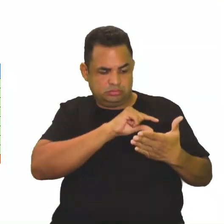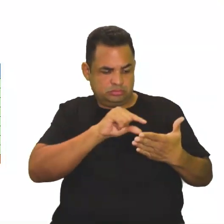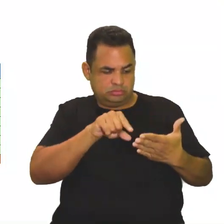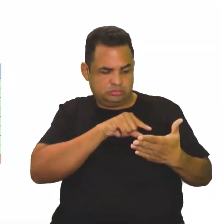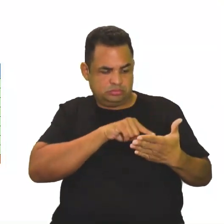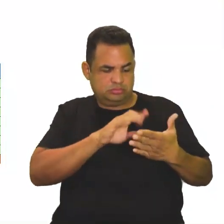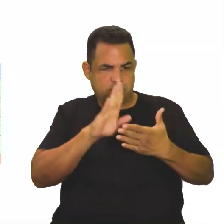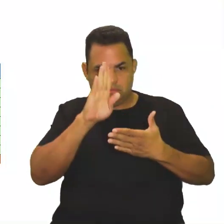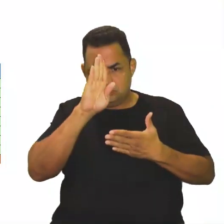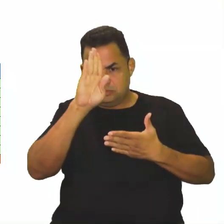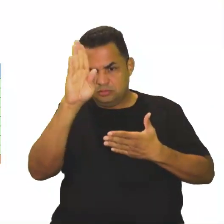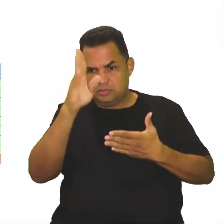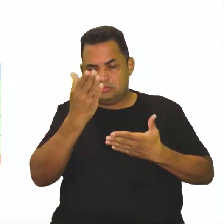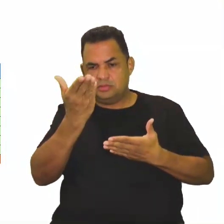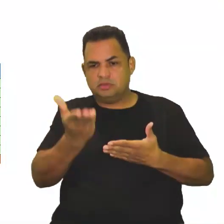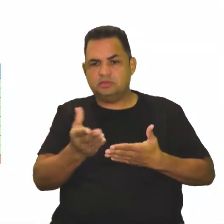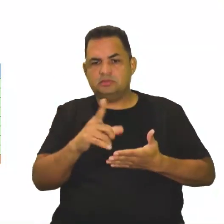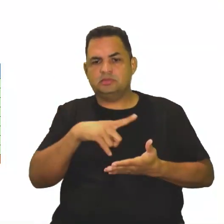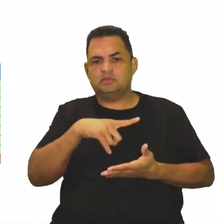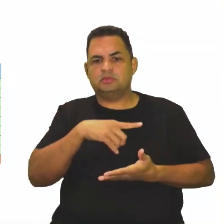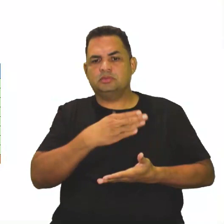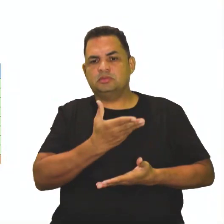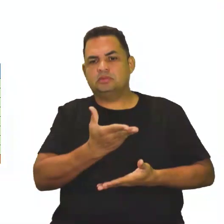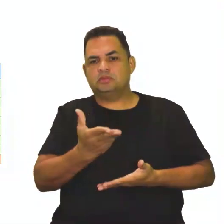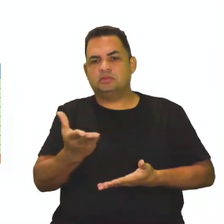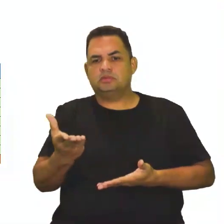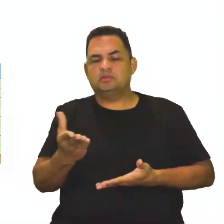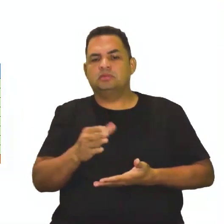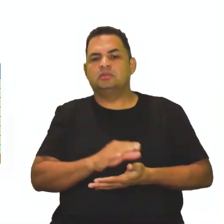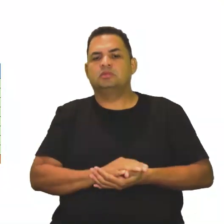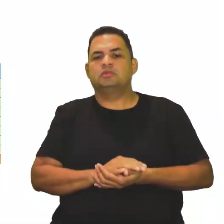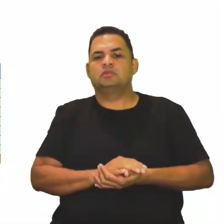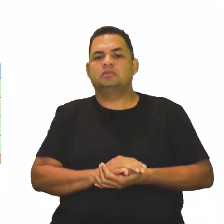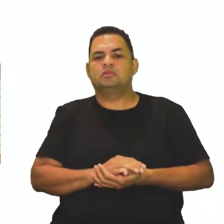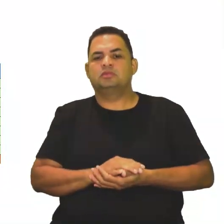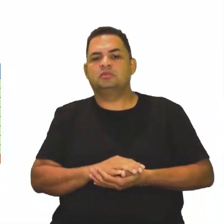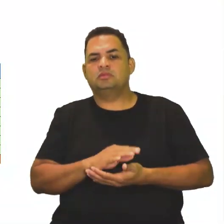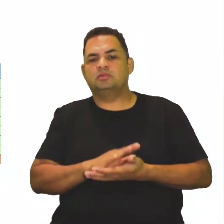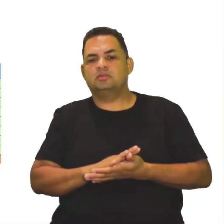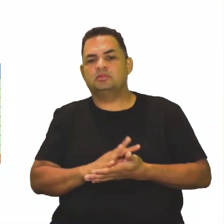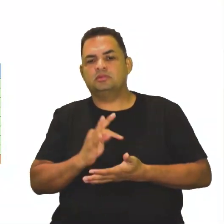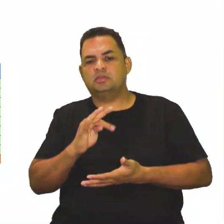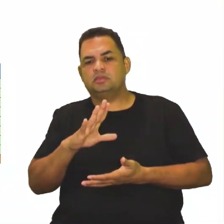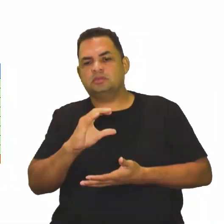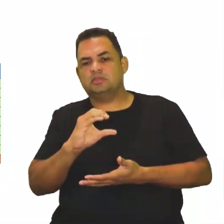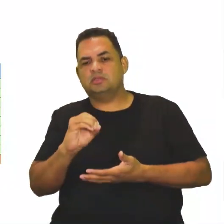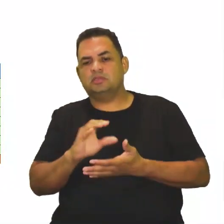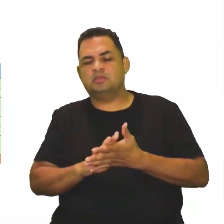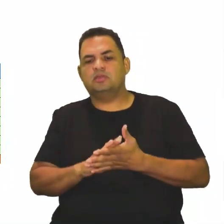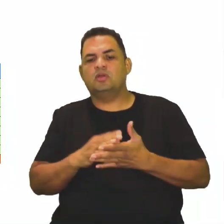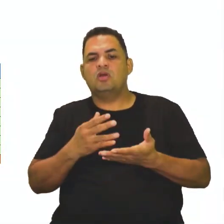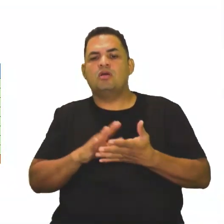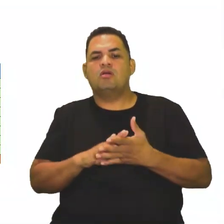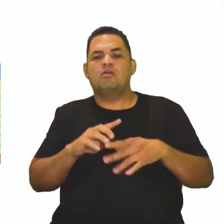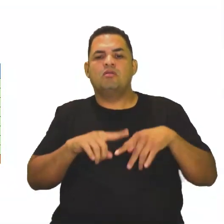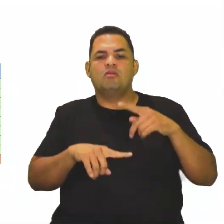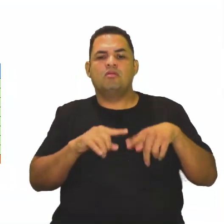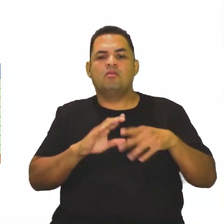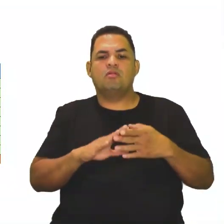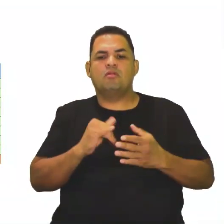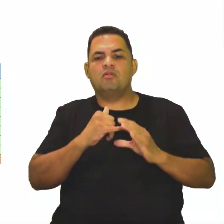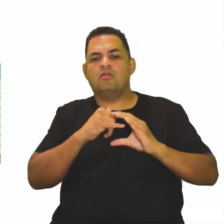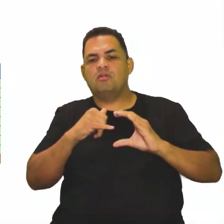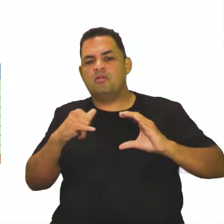são as principais especificações que vêm? Geralmente é tensão de alimentação do equipamento, a corrente